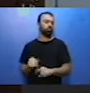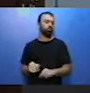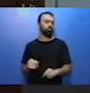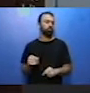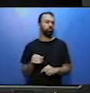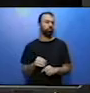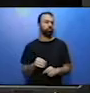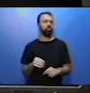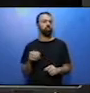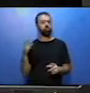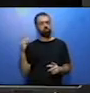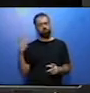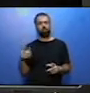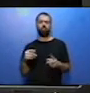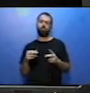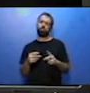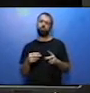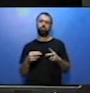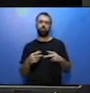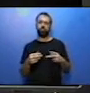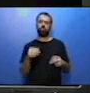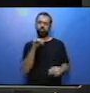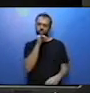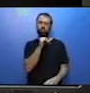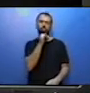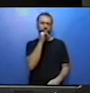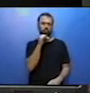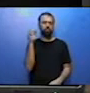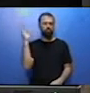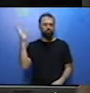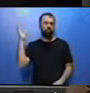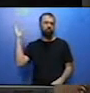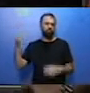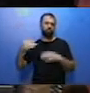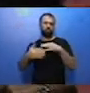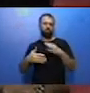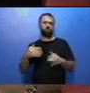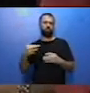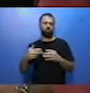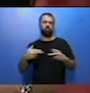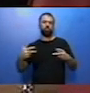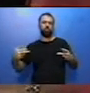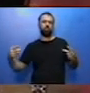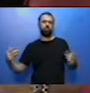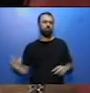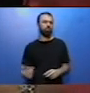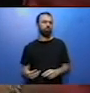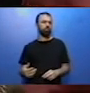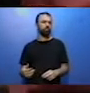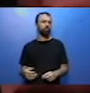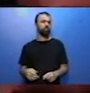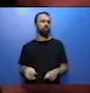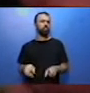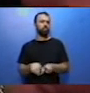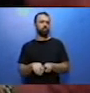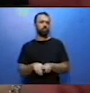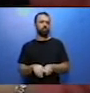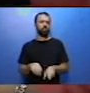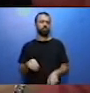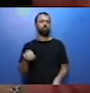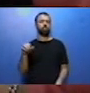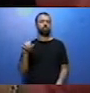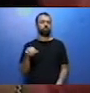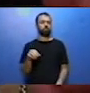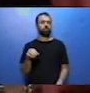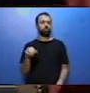o centeio o trigo a tia quinoa temos também ainda os sais minerais